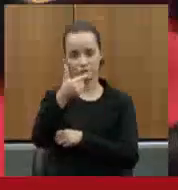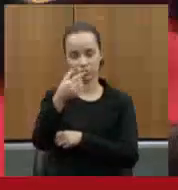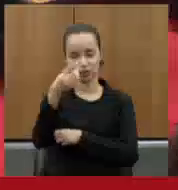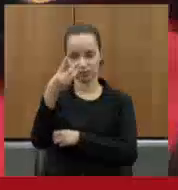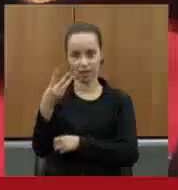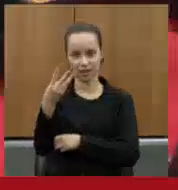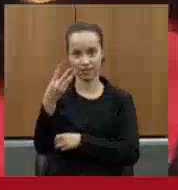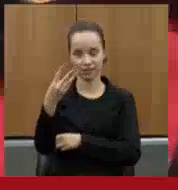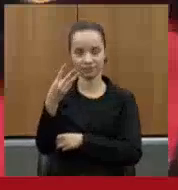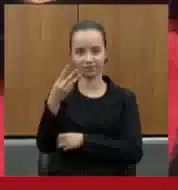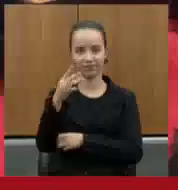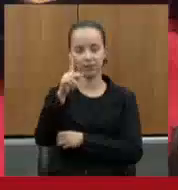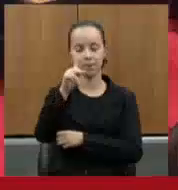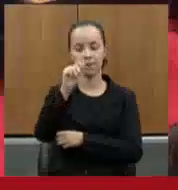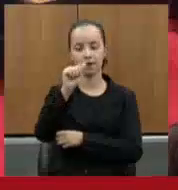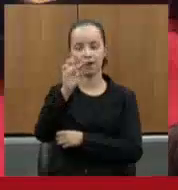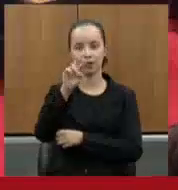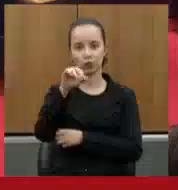Brasil.